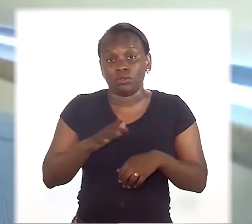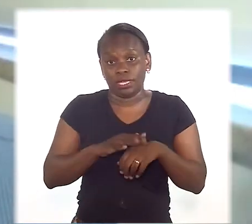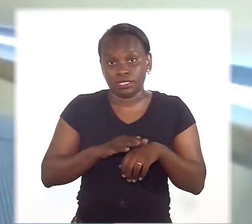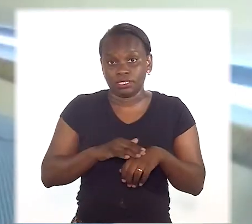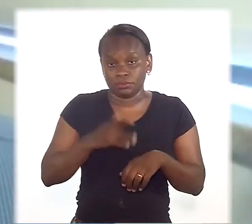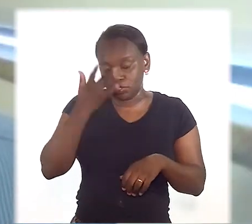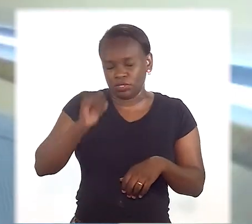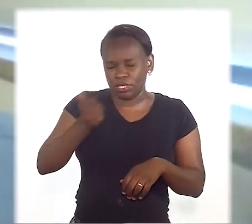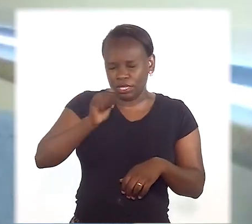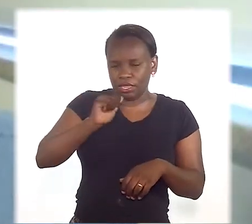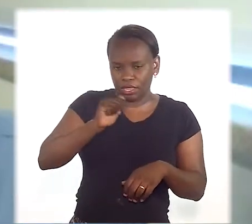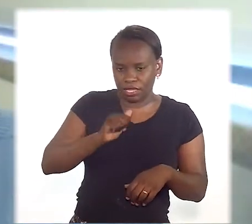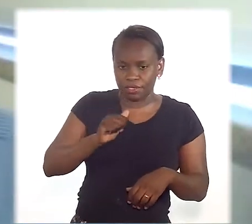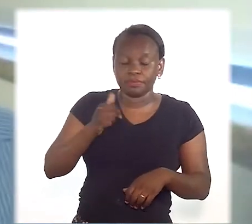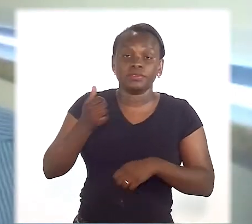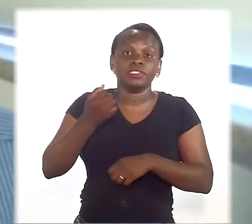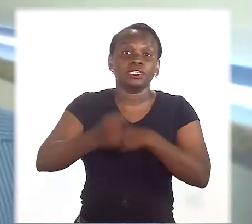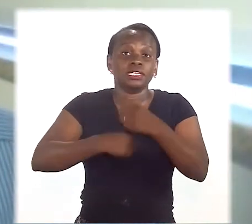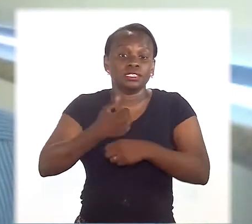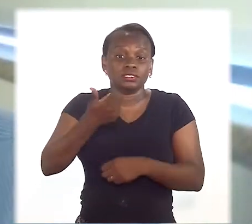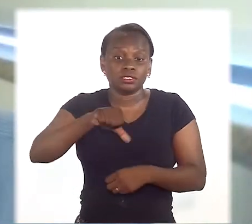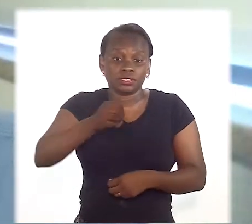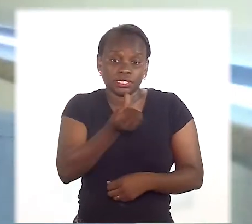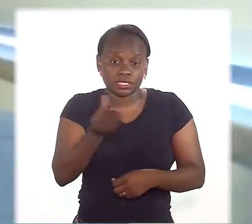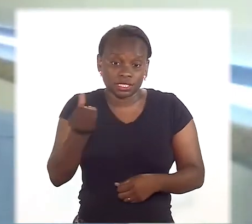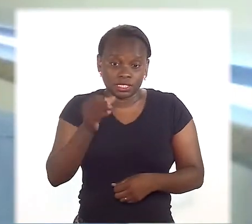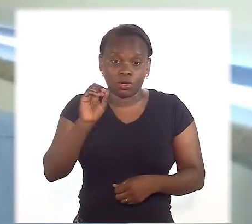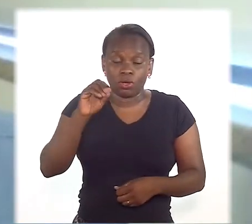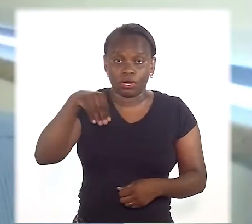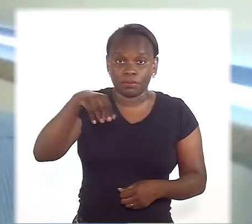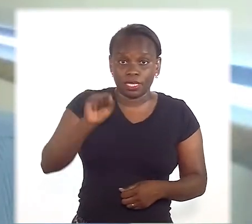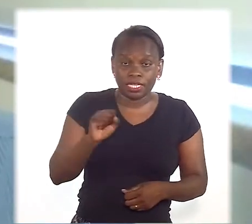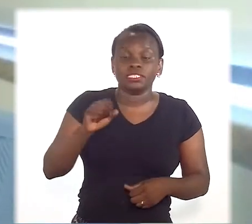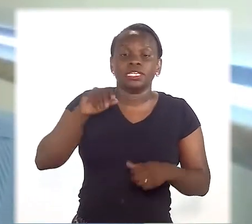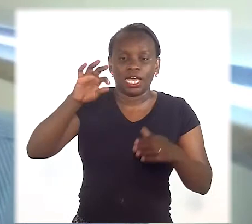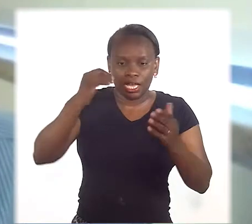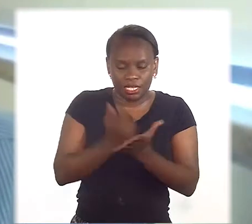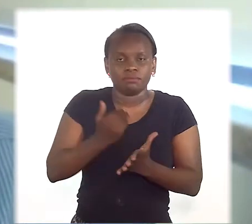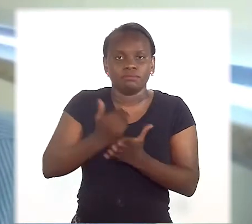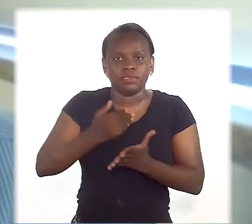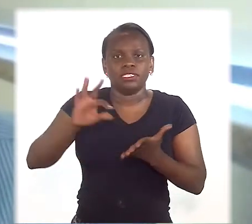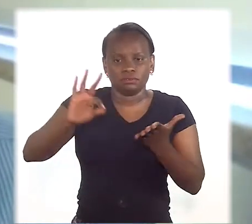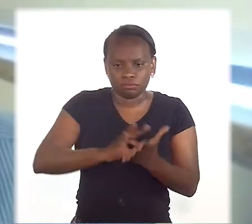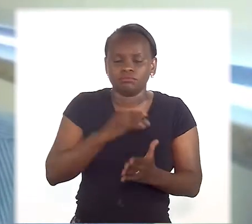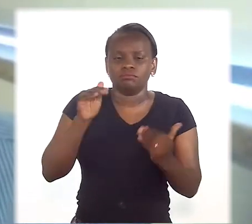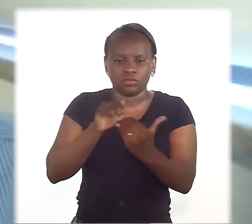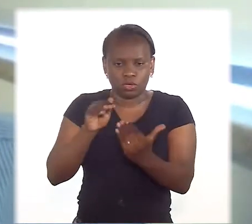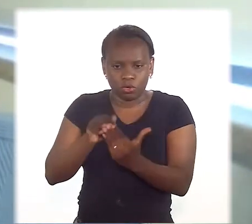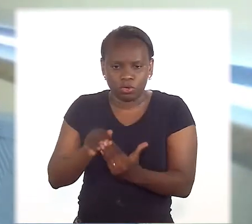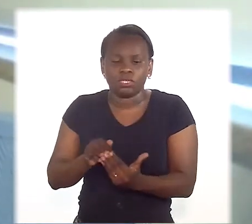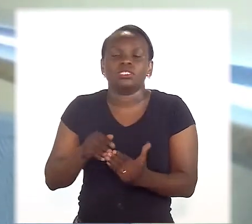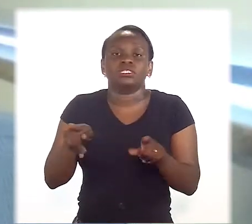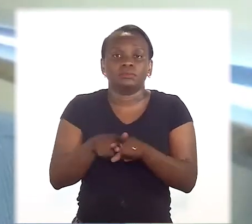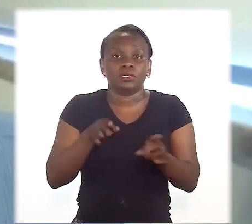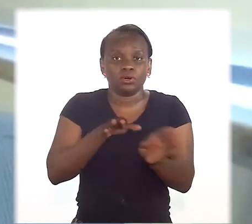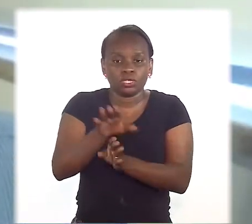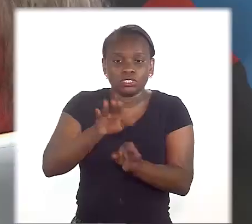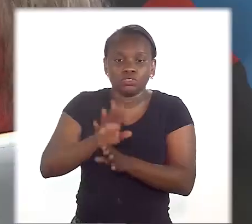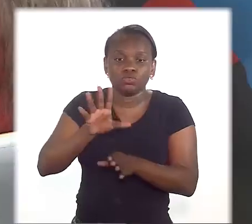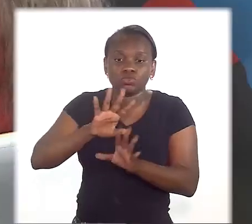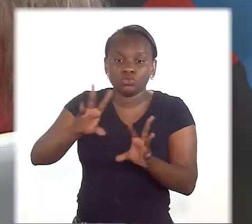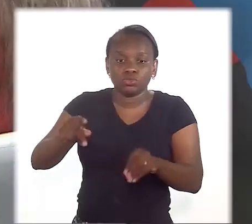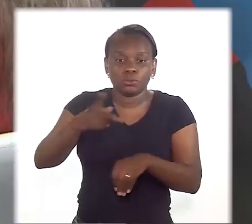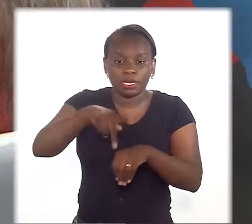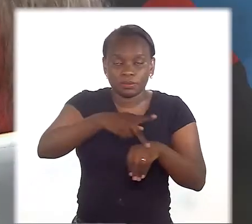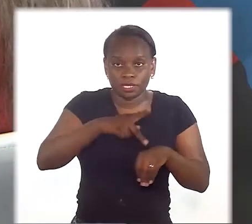uma doença. Em 1966, a Organização Mundial de Saúde corroborou essa linha de pensamento e orientou a todos